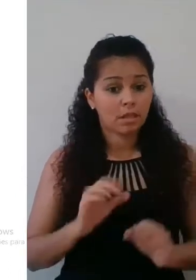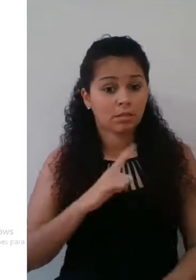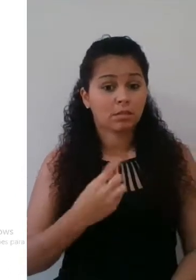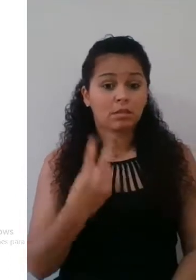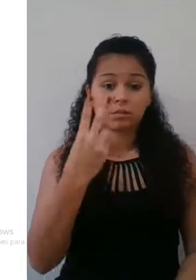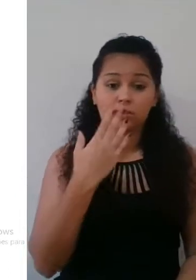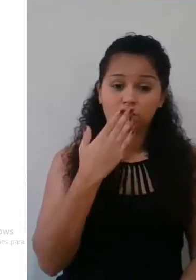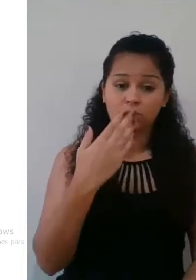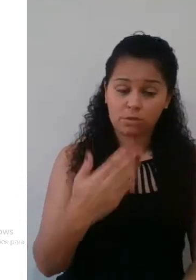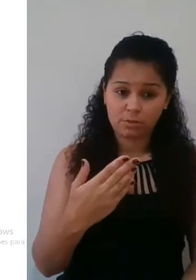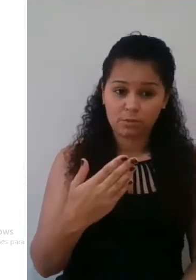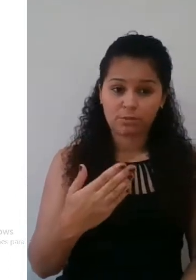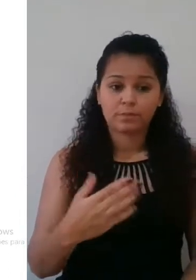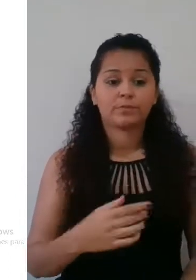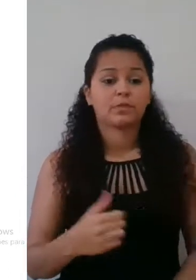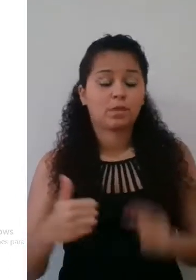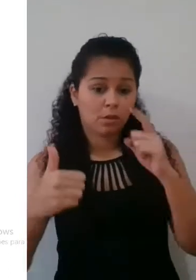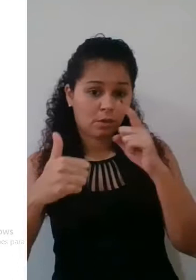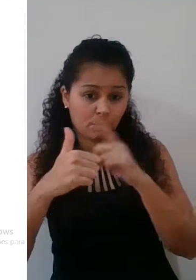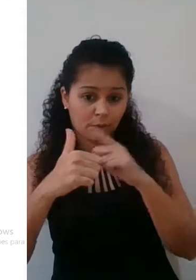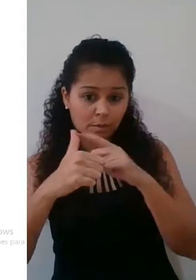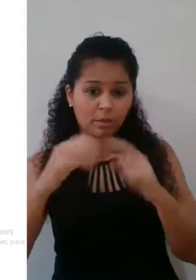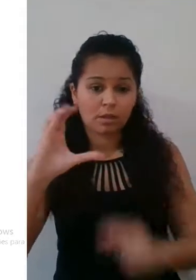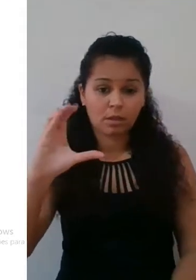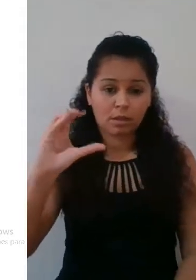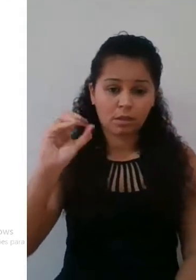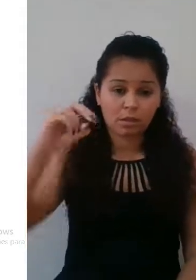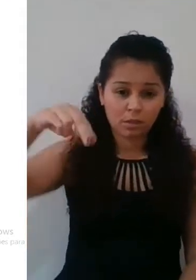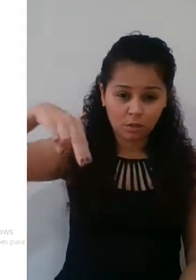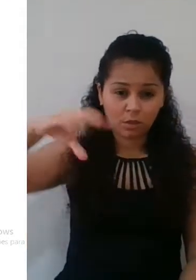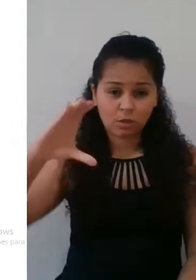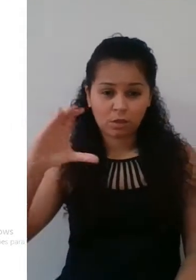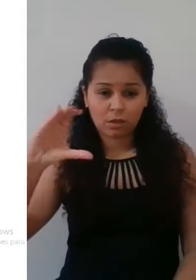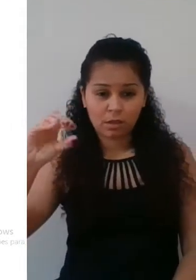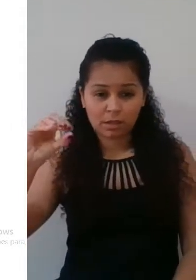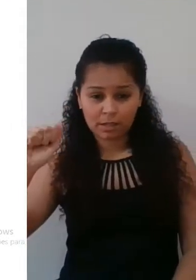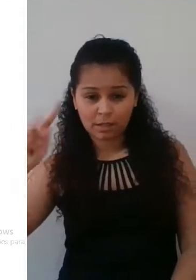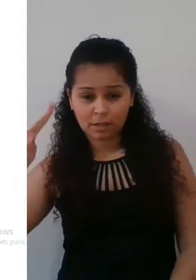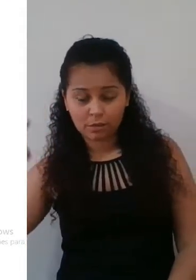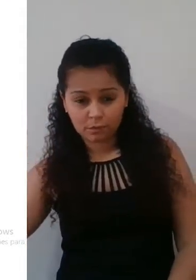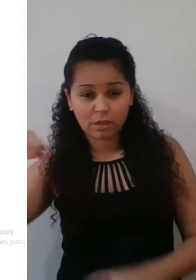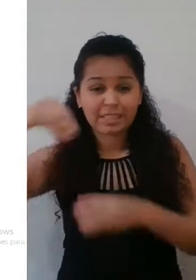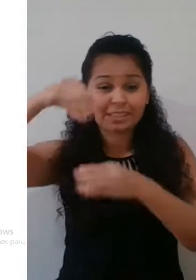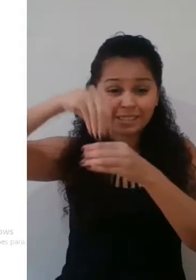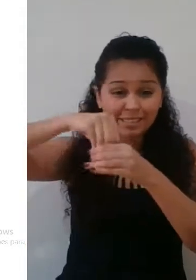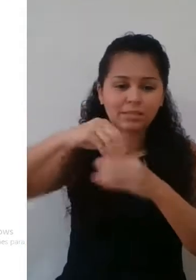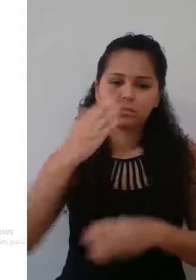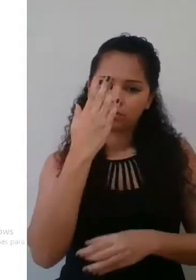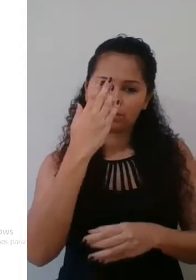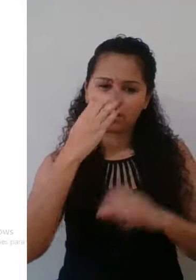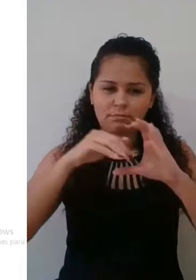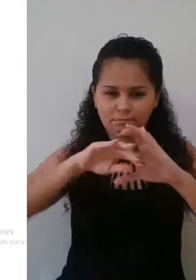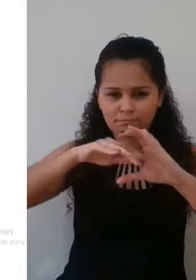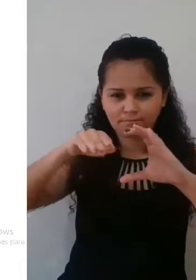Um espelho que a gente chama de espelho côncavo, onde a superfície refletora está na parte interna do espelho. E o outro que a gente